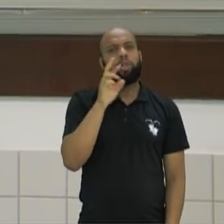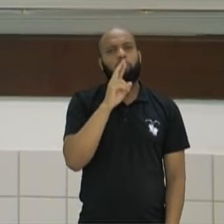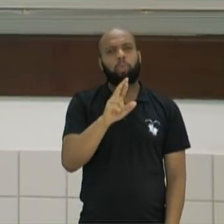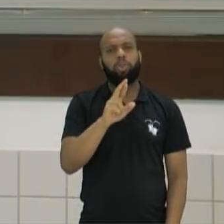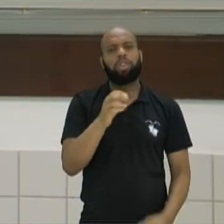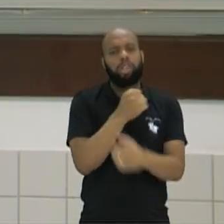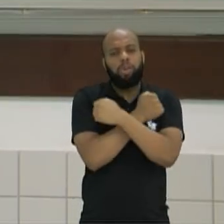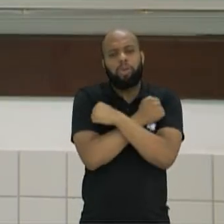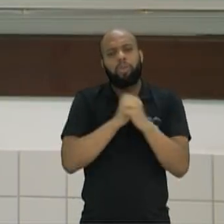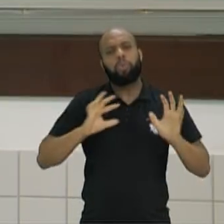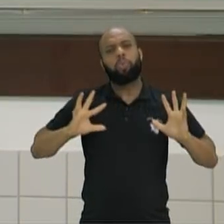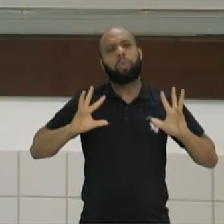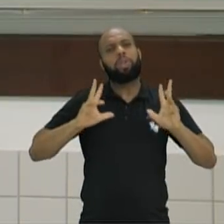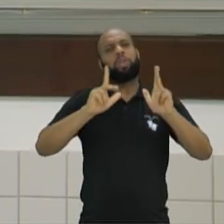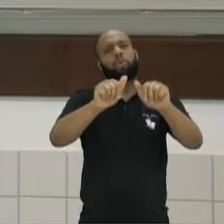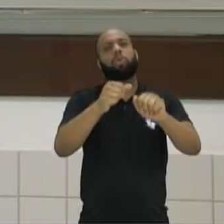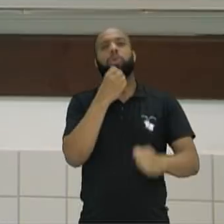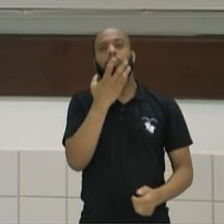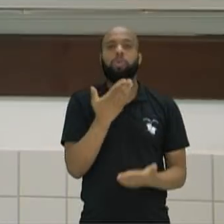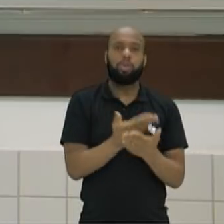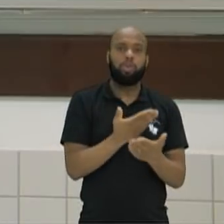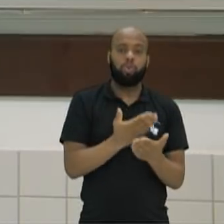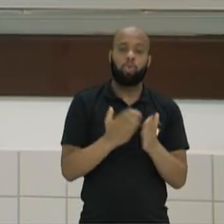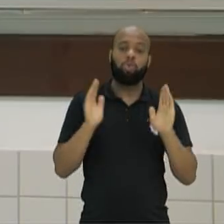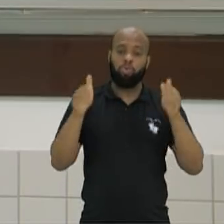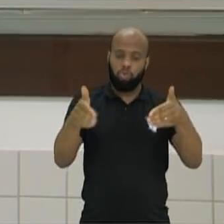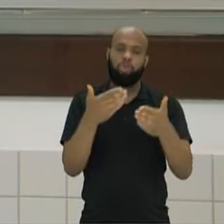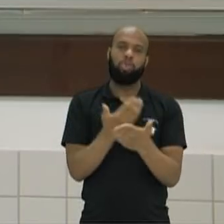para todos vocês, bons estudos, como